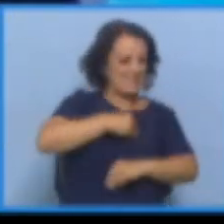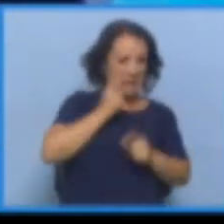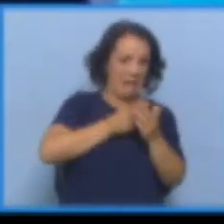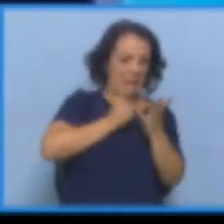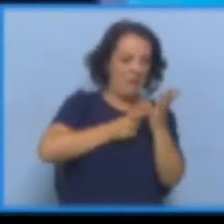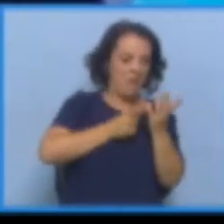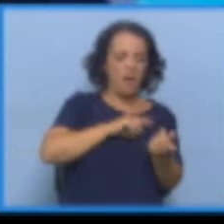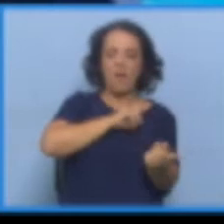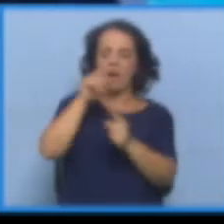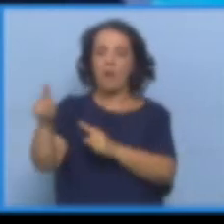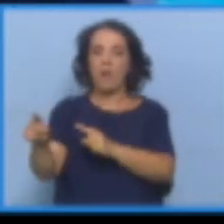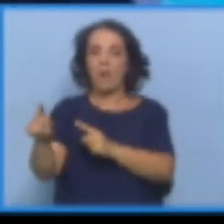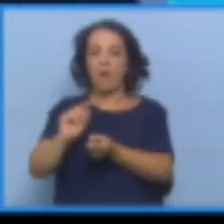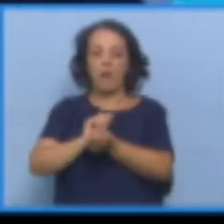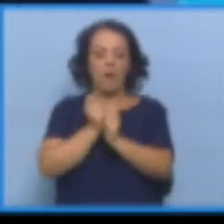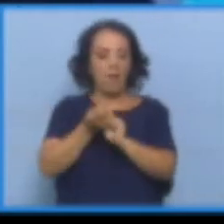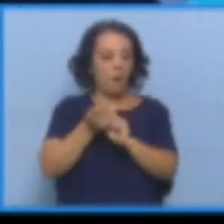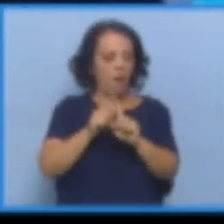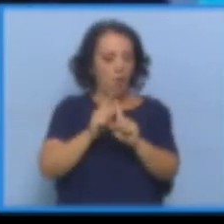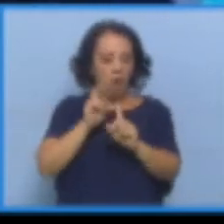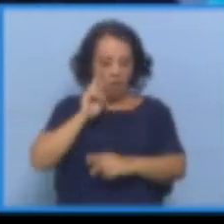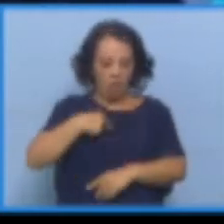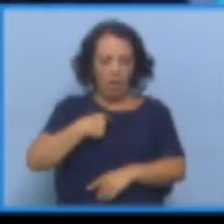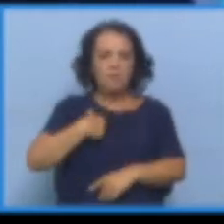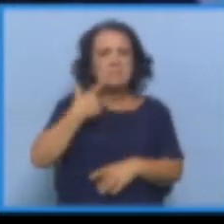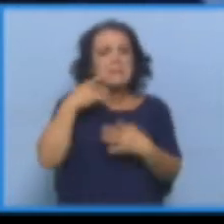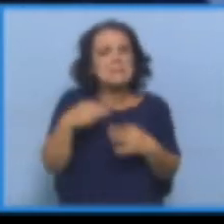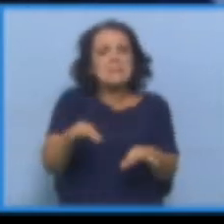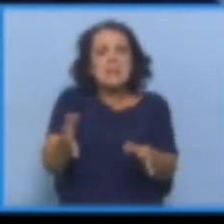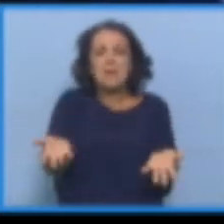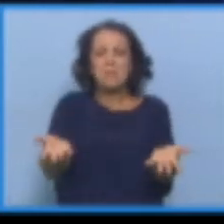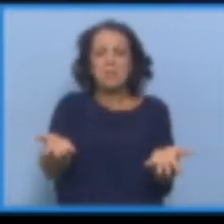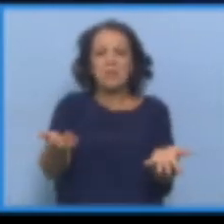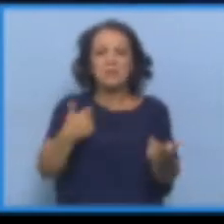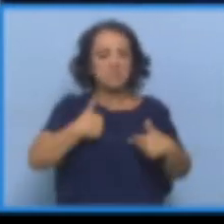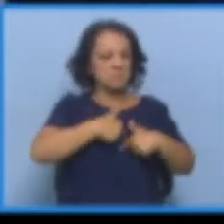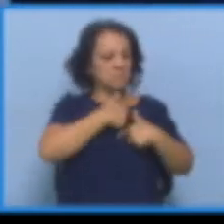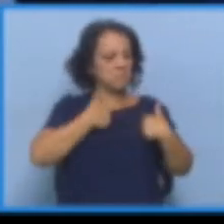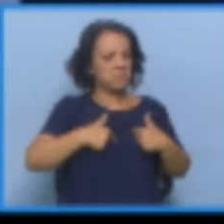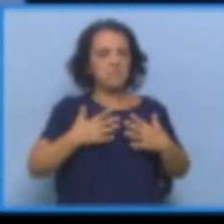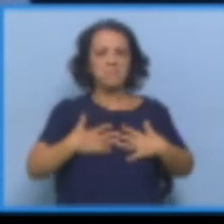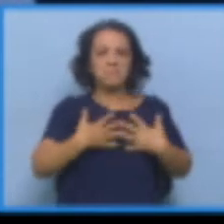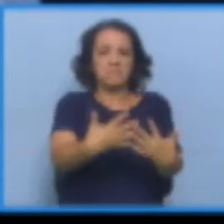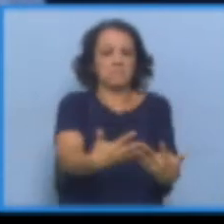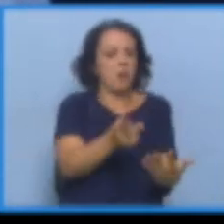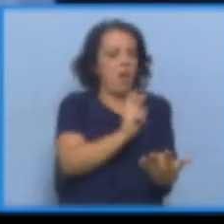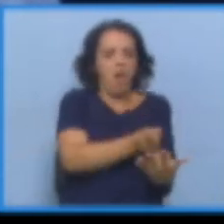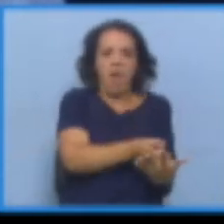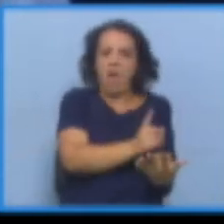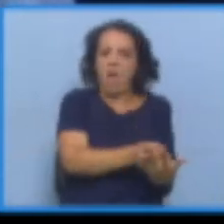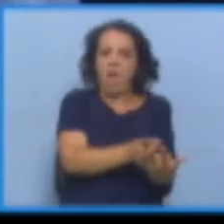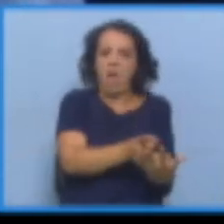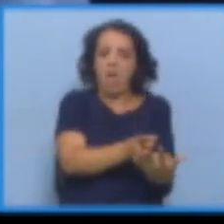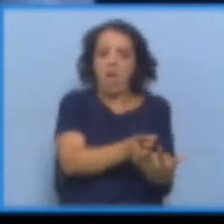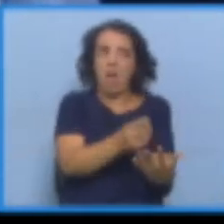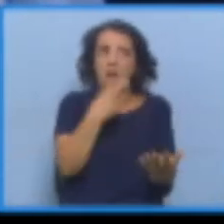que ser simples, doar-se por inteiro, sem condições, acaba por ser aquilo que lhes é pedido desde o momento em que são